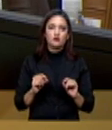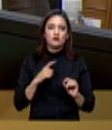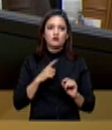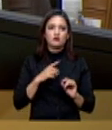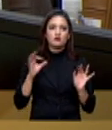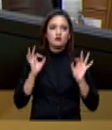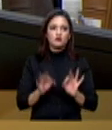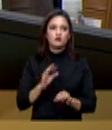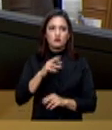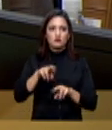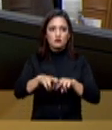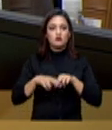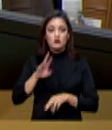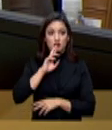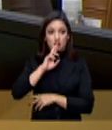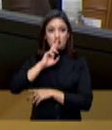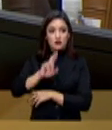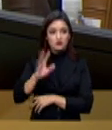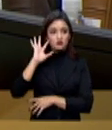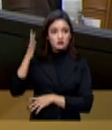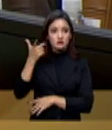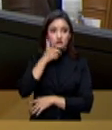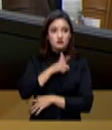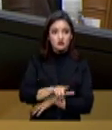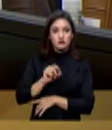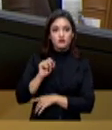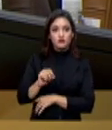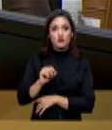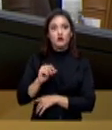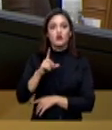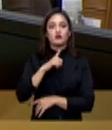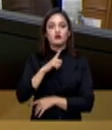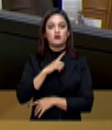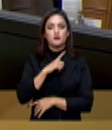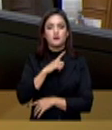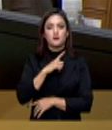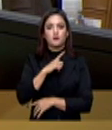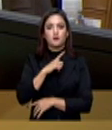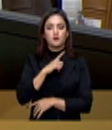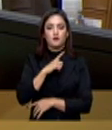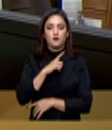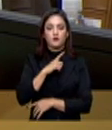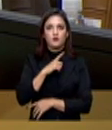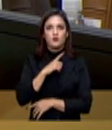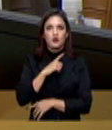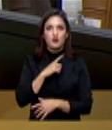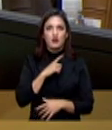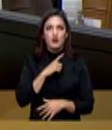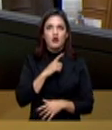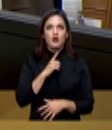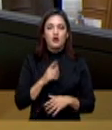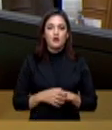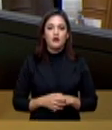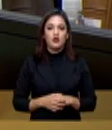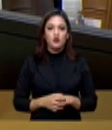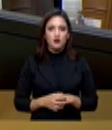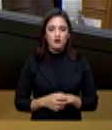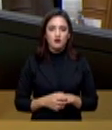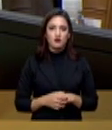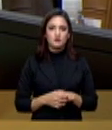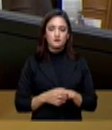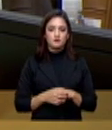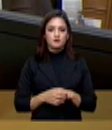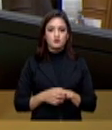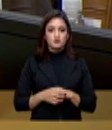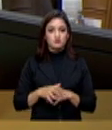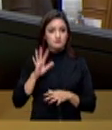resultado a ser obtido portanto um juízo de prospecção a preferência explícita doente